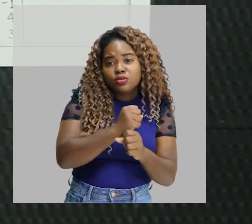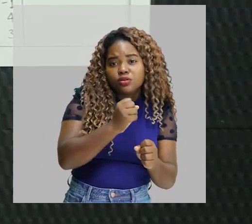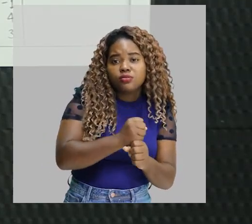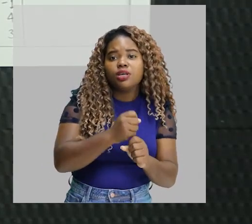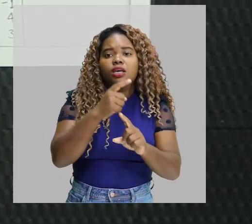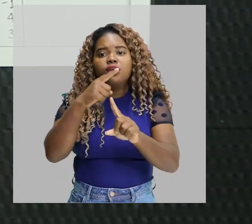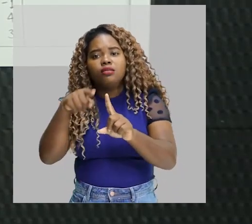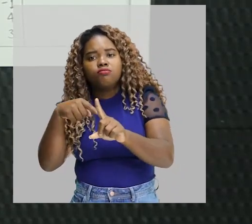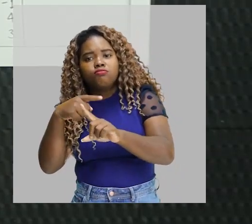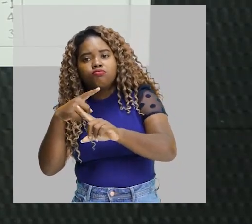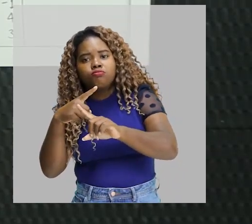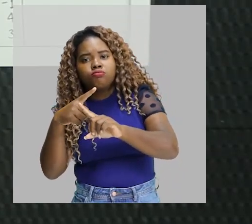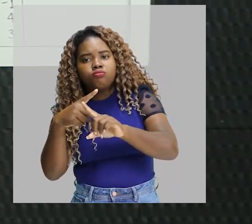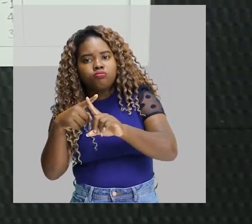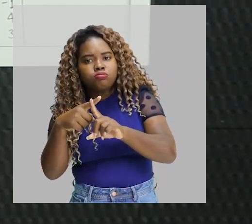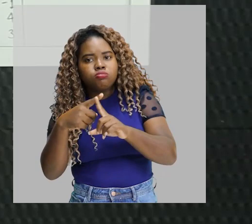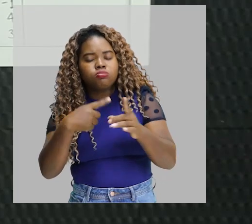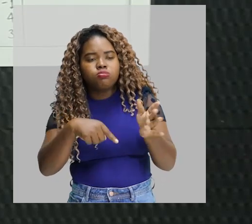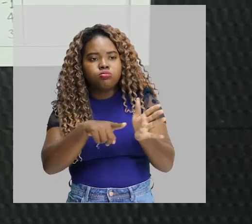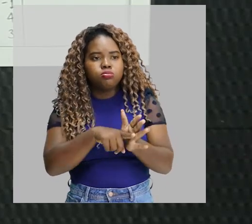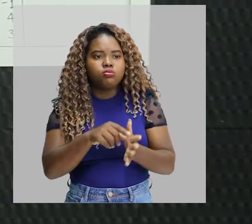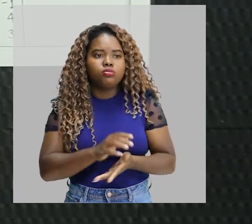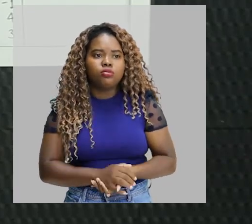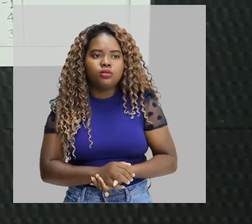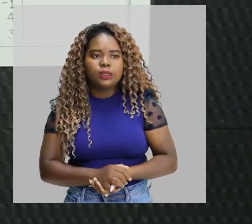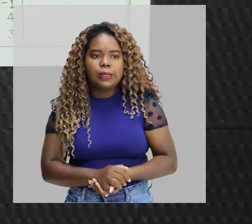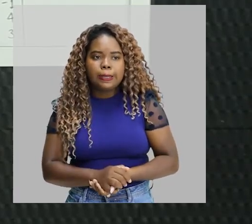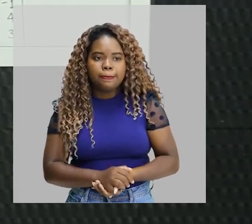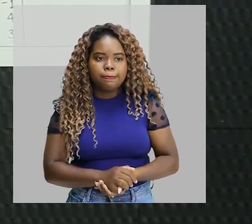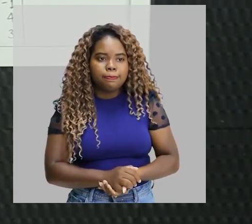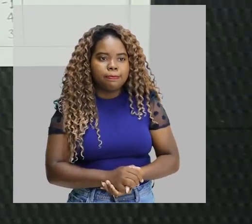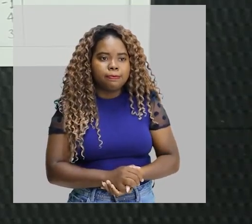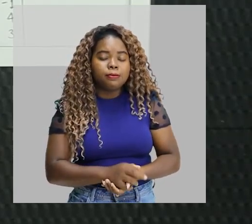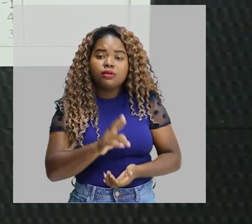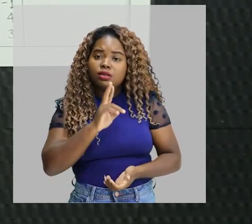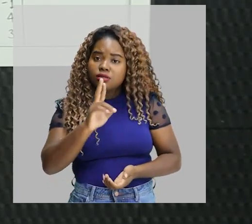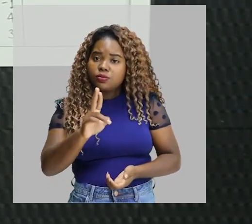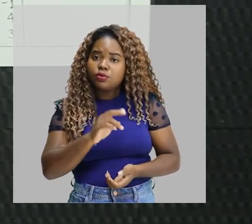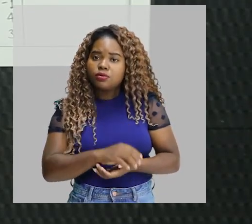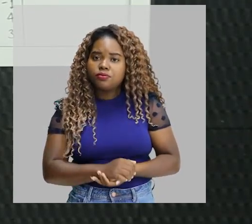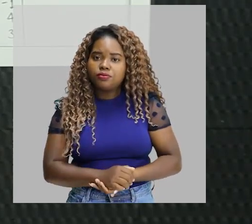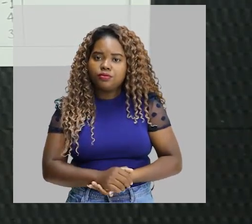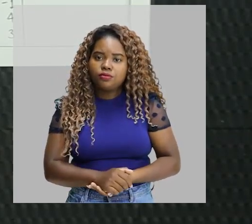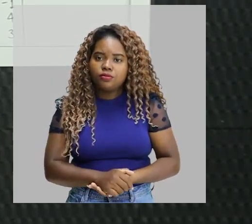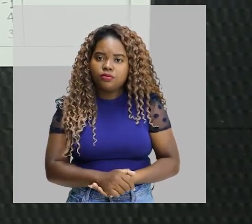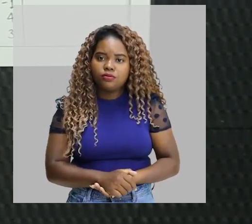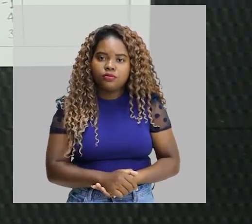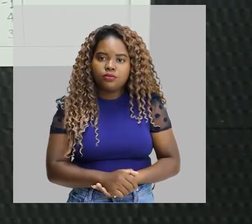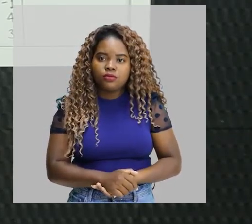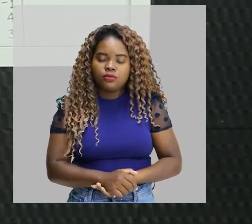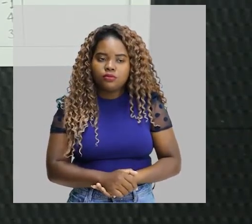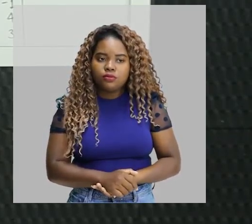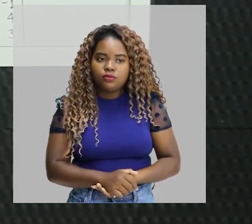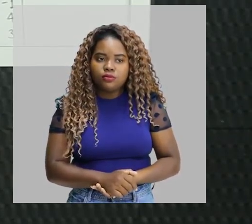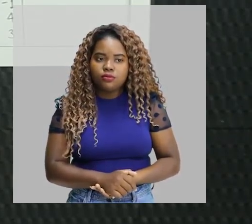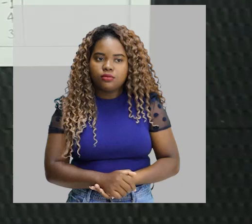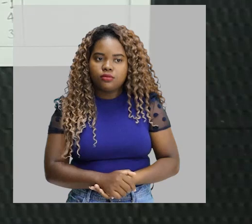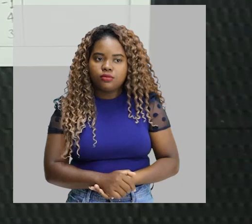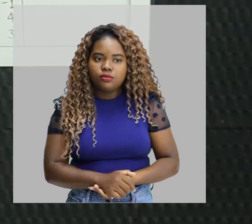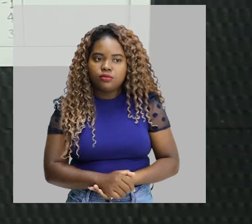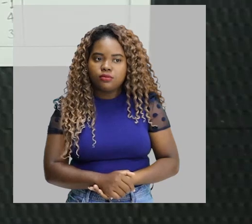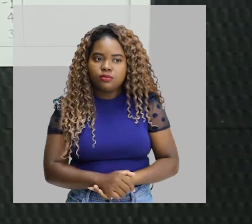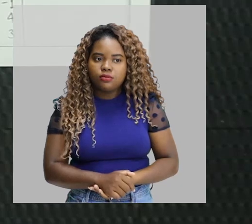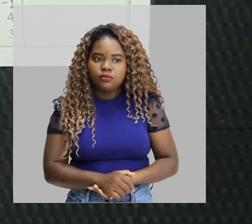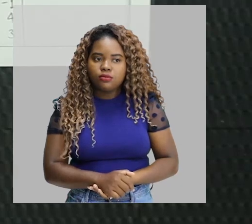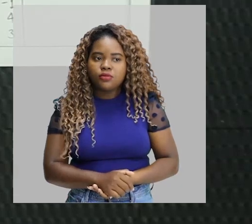e ver quanto é que vai dar virou uma expressãozinha numérica onde você vai resolver né Essas operações a